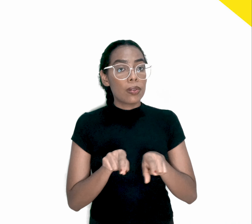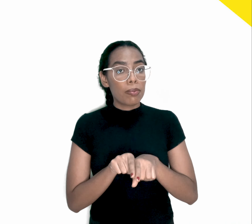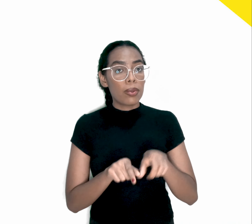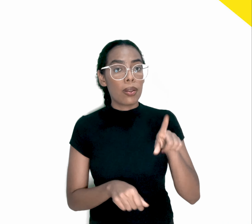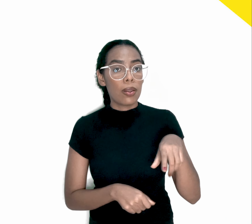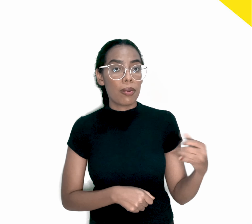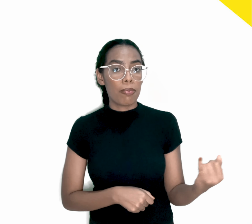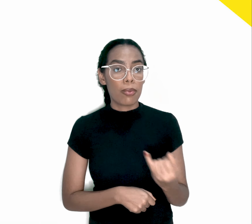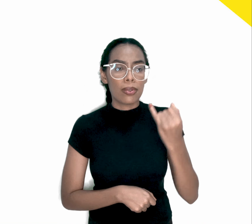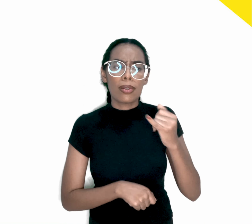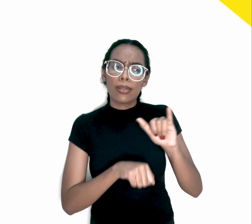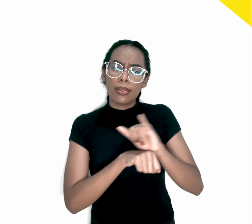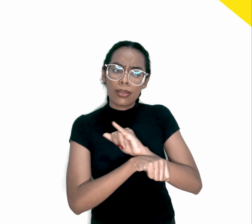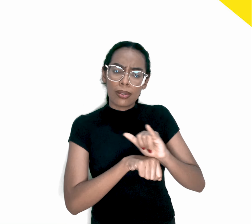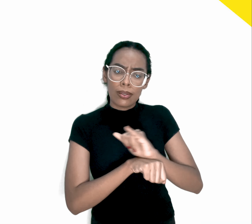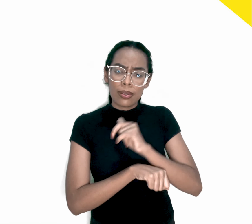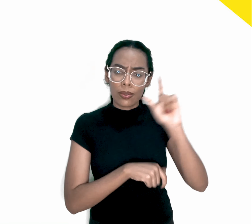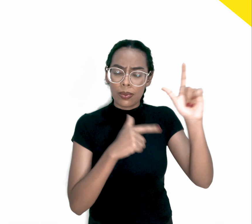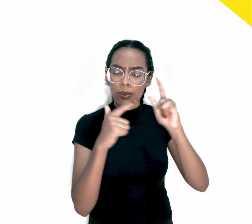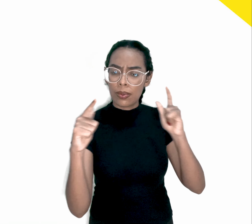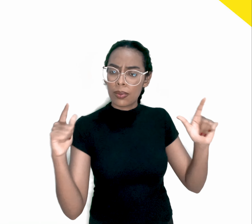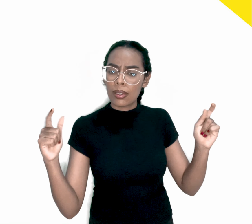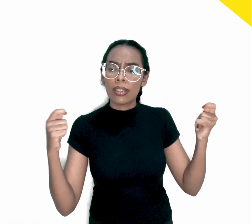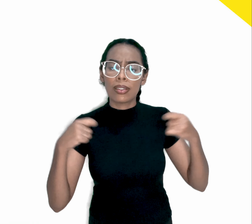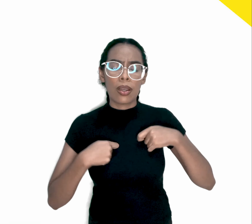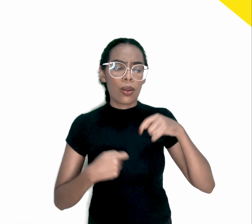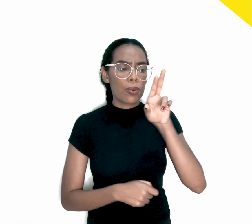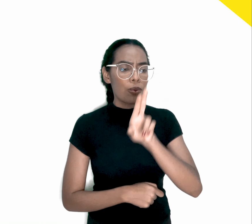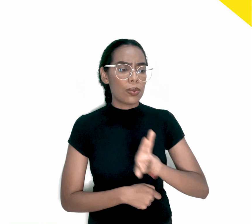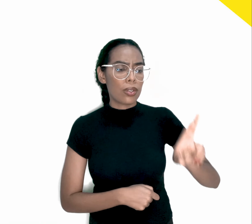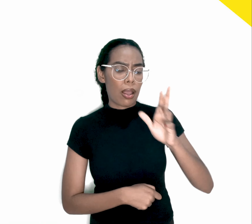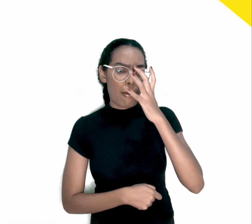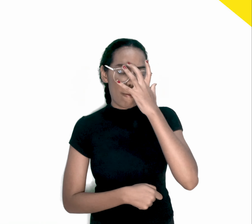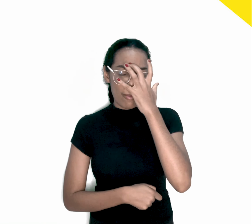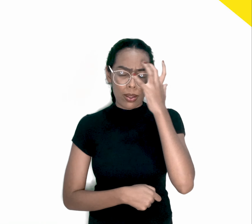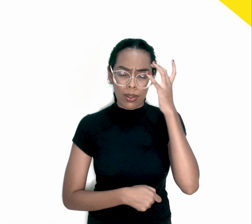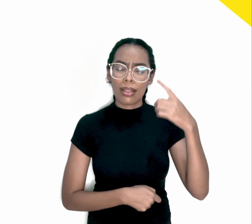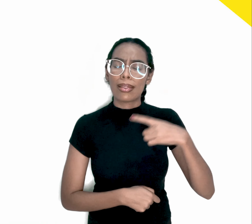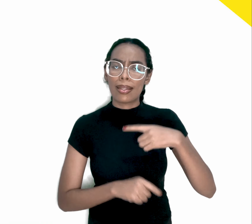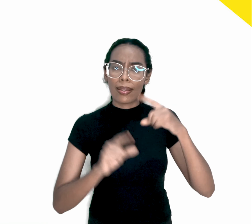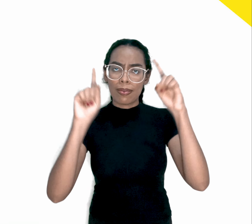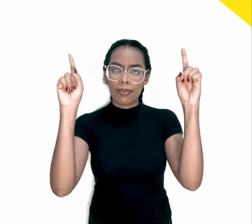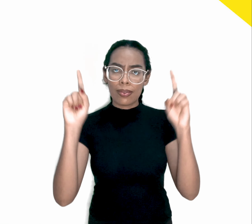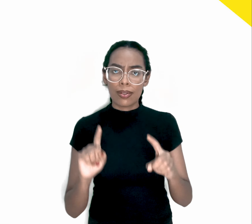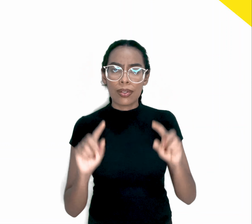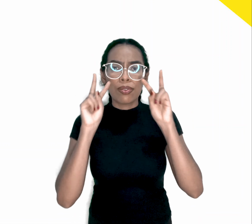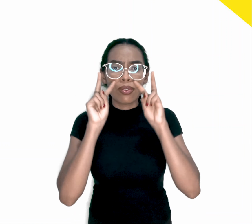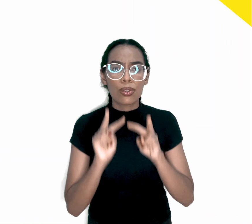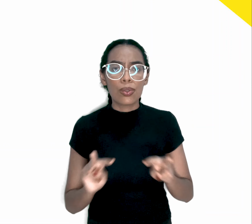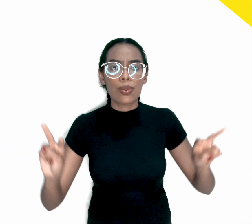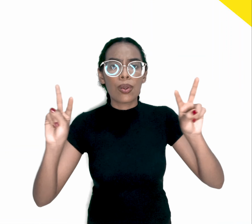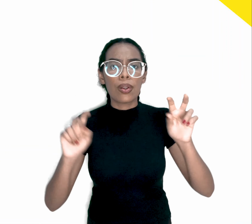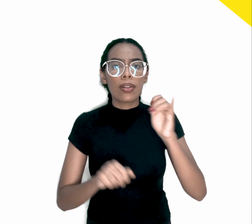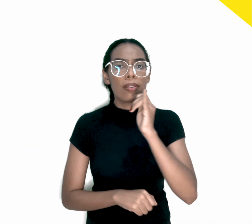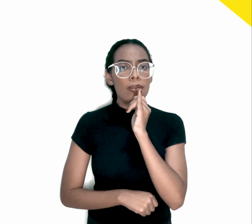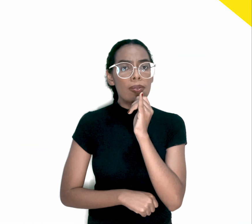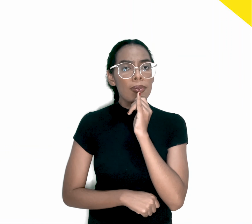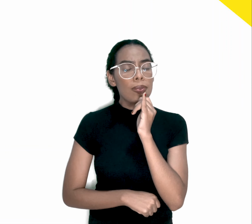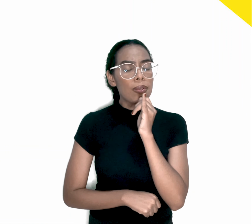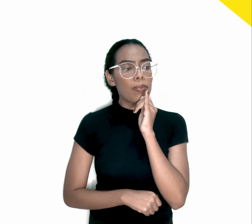com o alfabeto Vale ressaltar também outros modos e ferramentas que podem ser utilizados pelas pessoas com